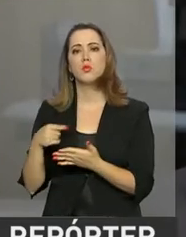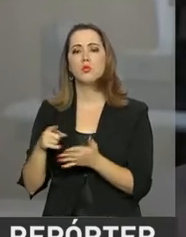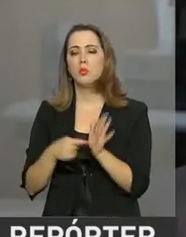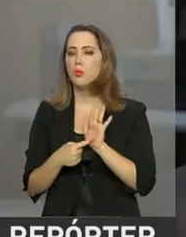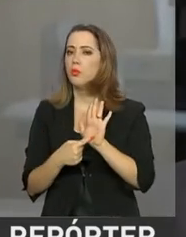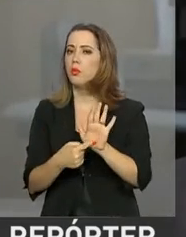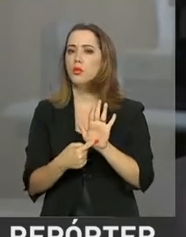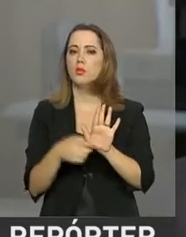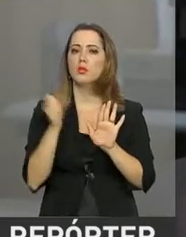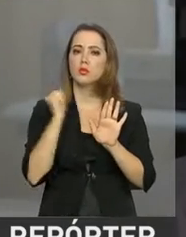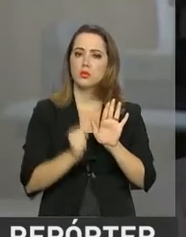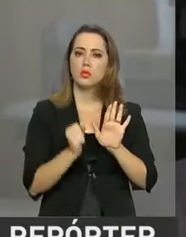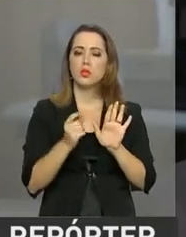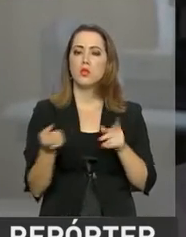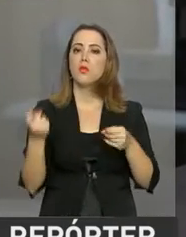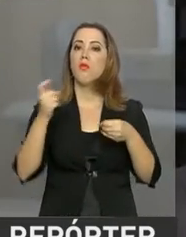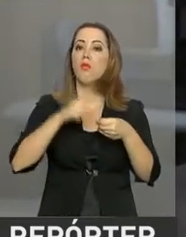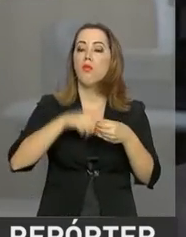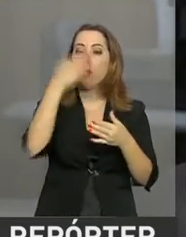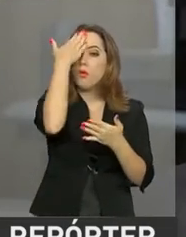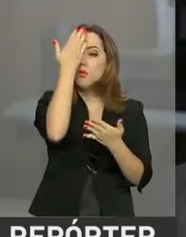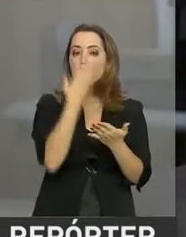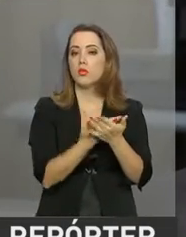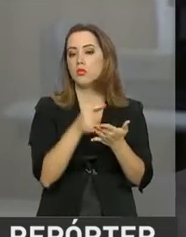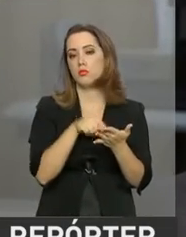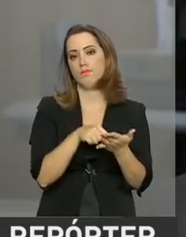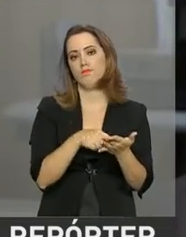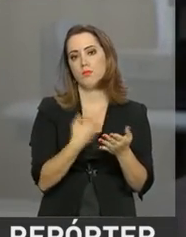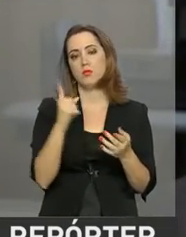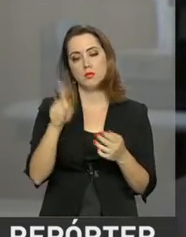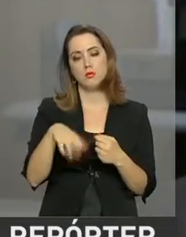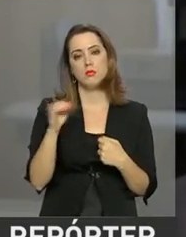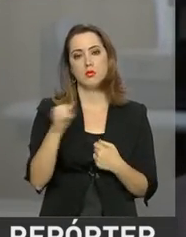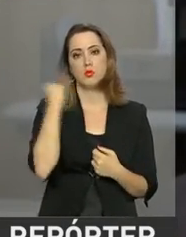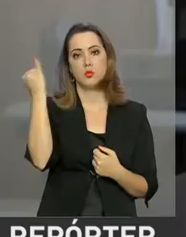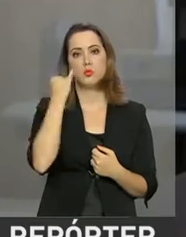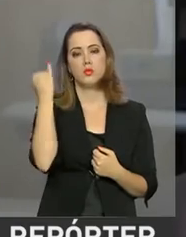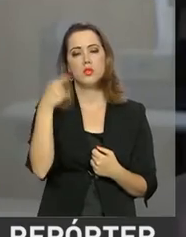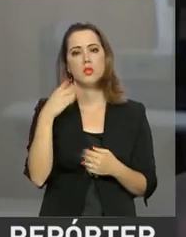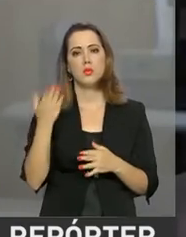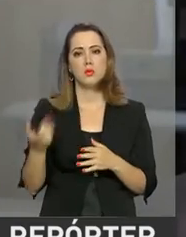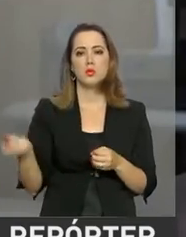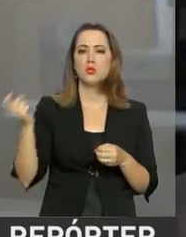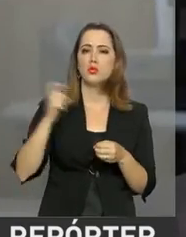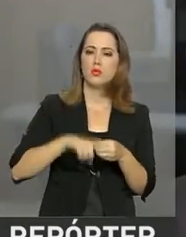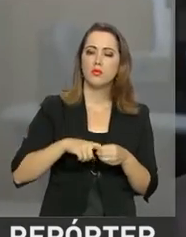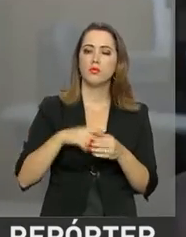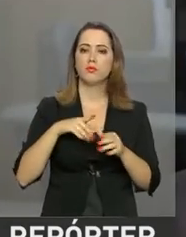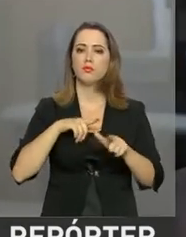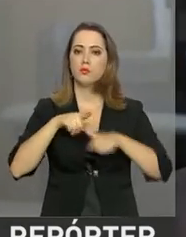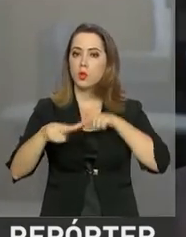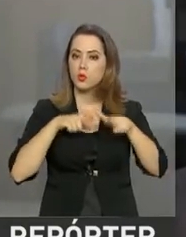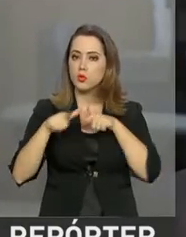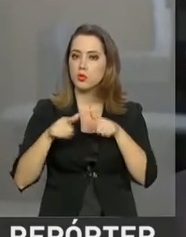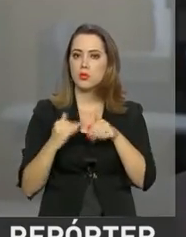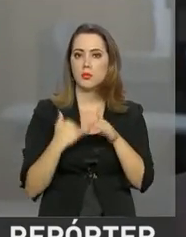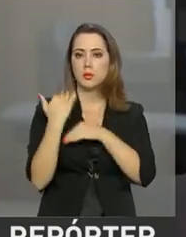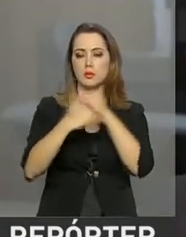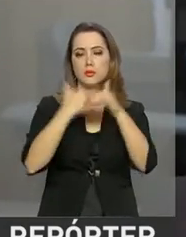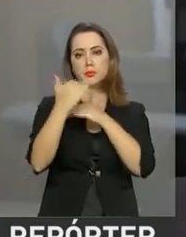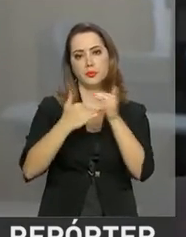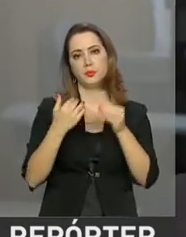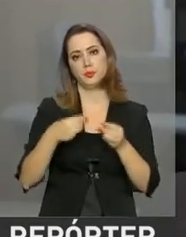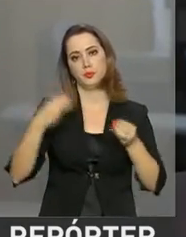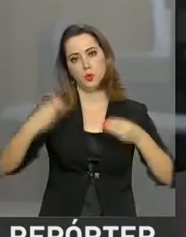de confiabilidade e é fundamental para que a empregabilidade retorna no caso o ministério do